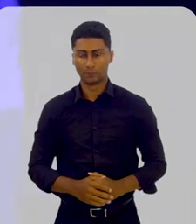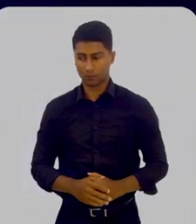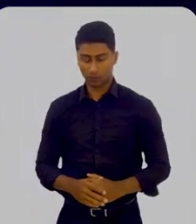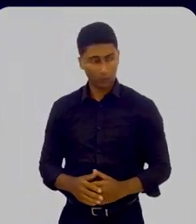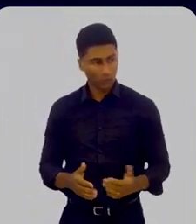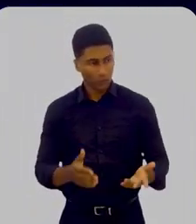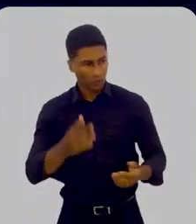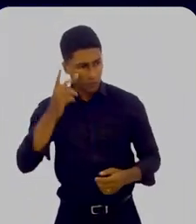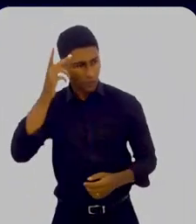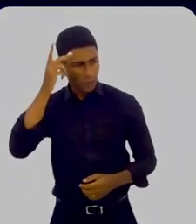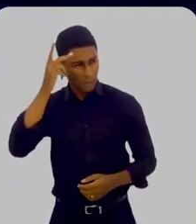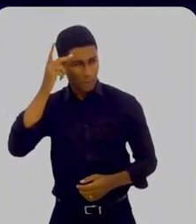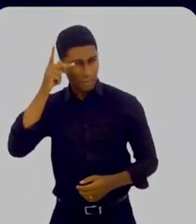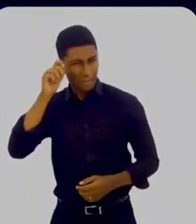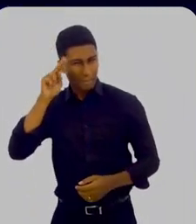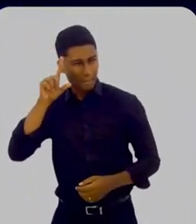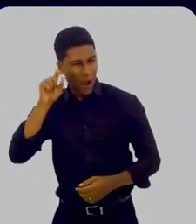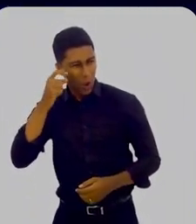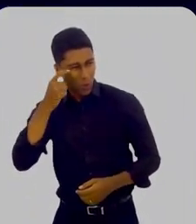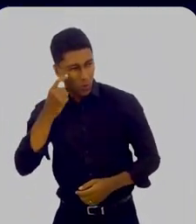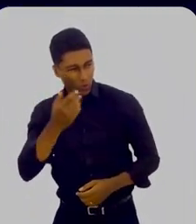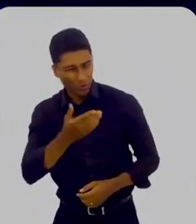Seu pau.